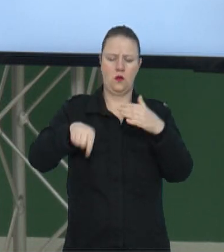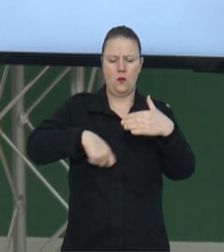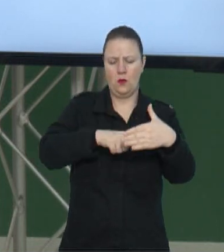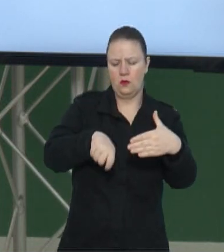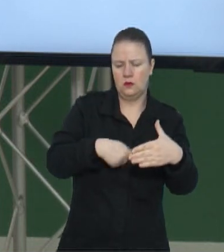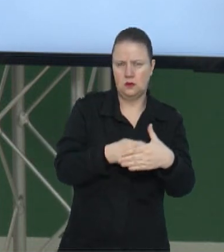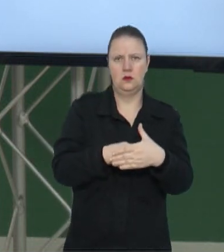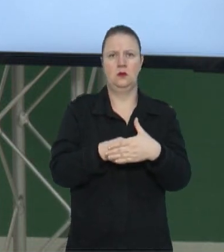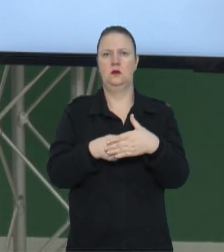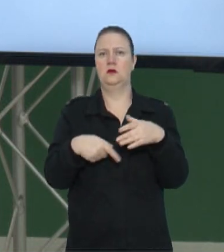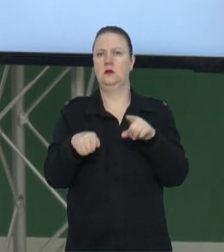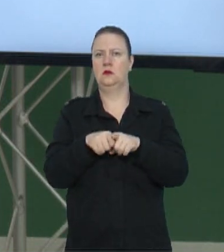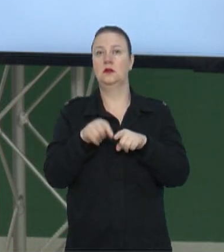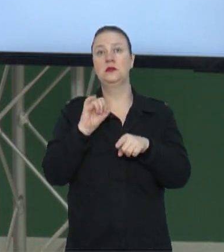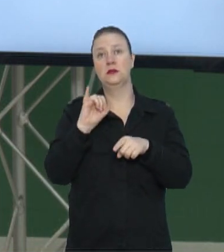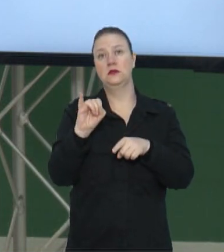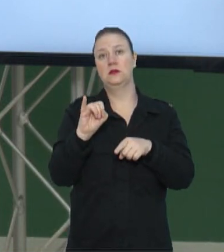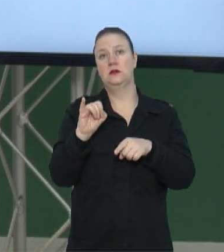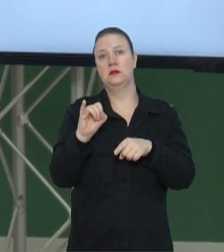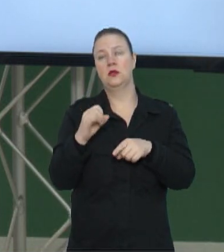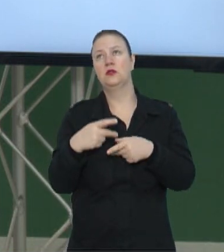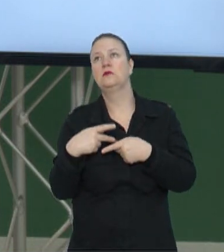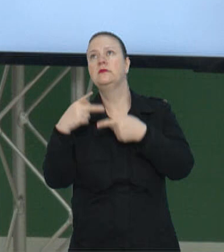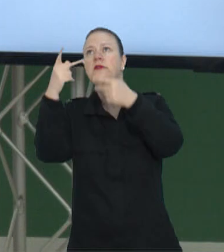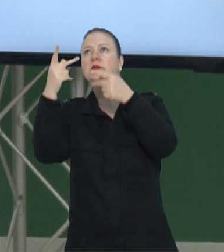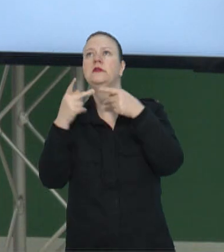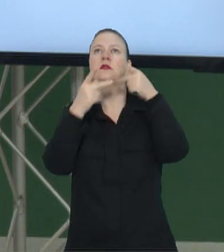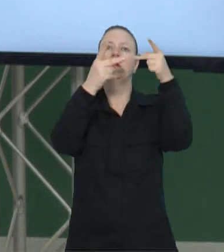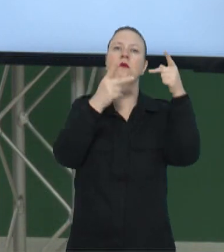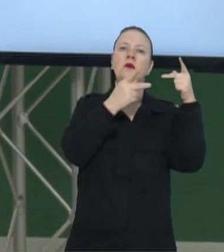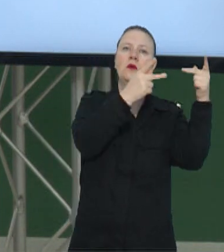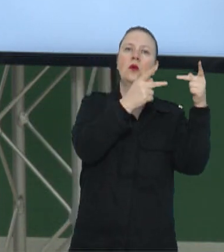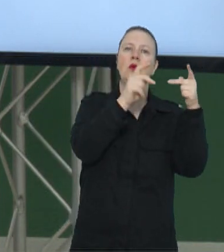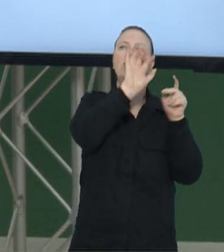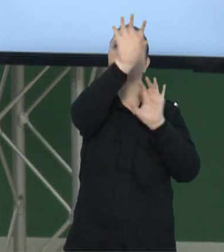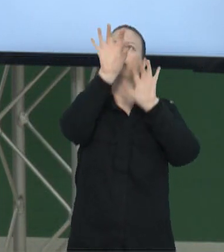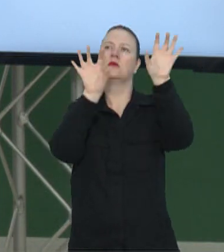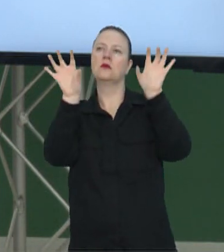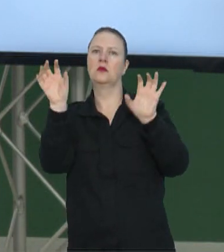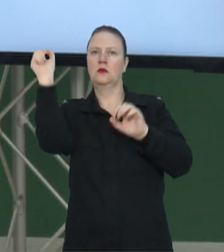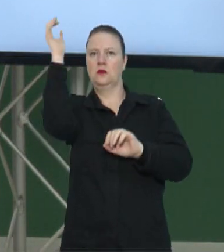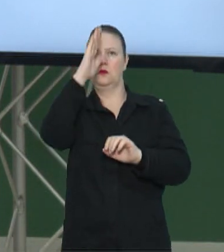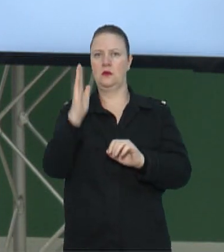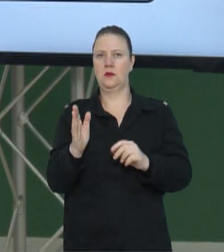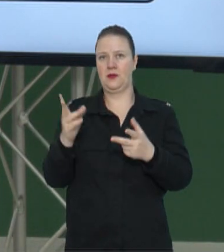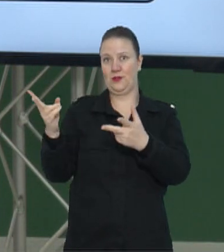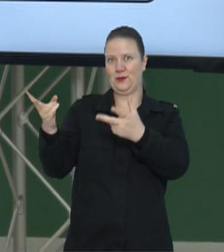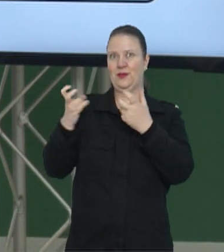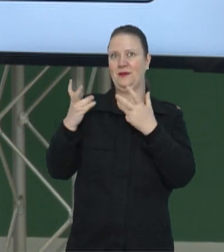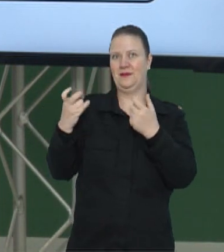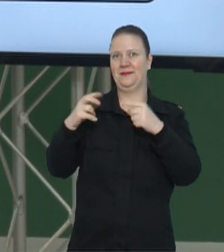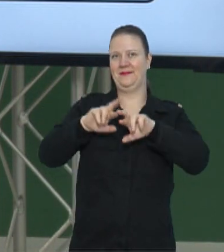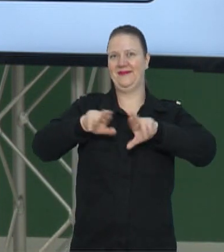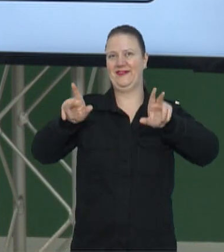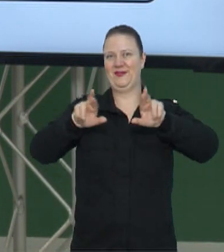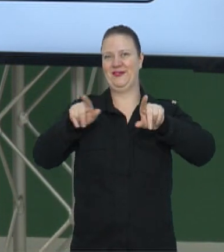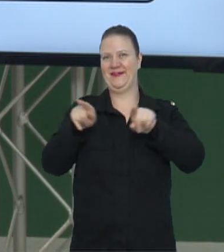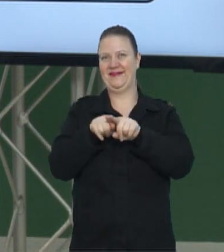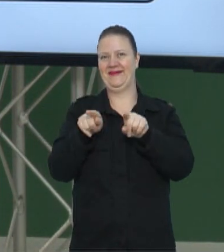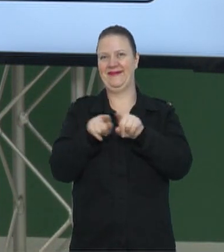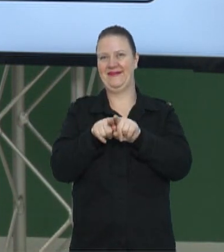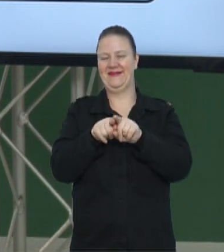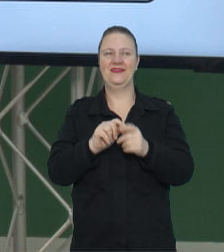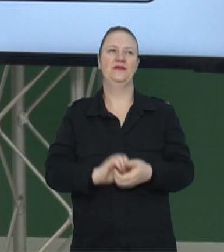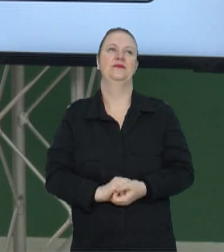Brasil, a gente percebe essas diferenças também, certo? Continuando lá com essa ideia de